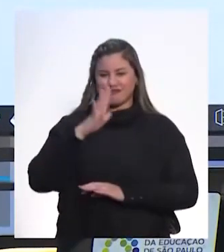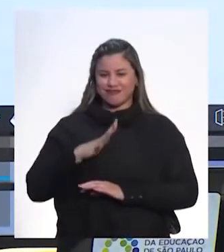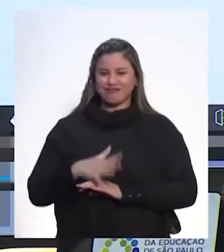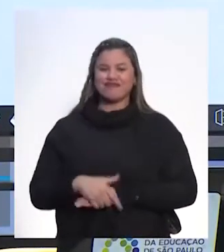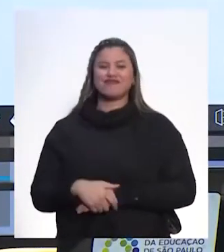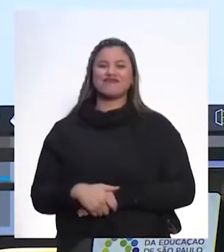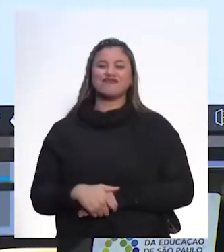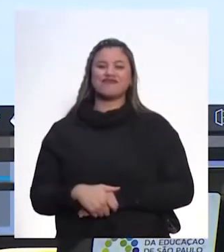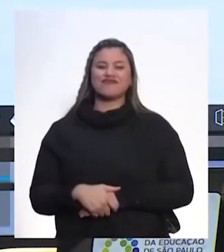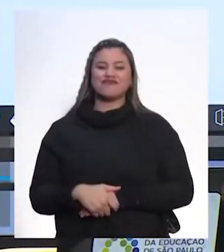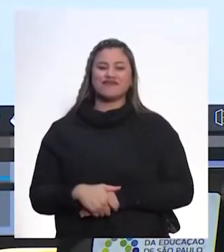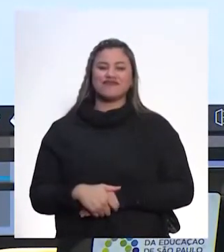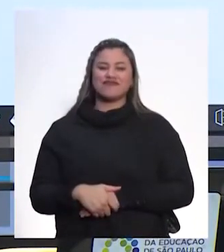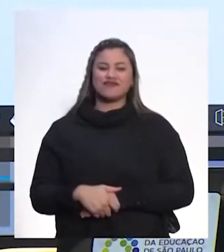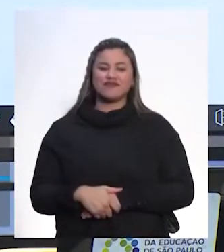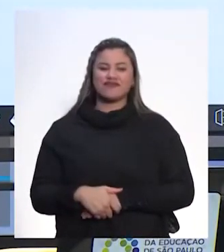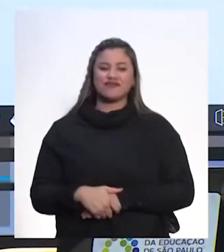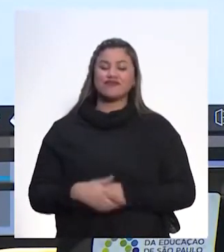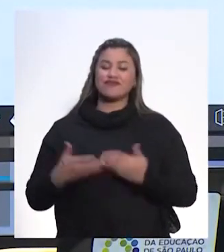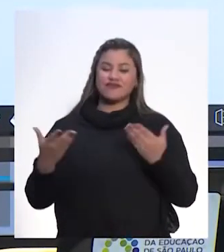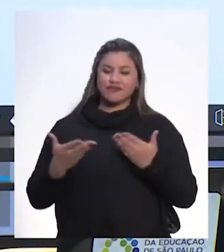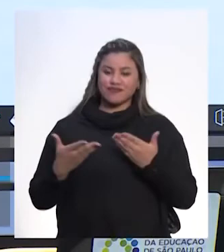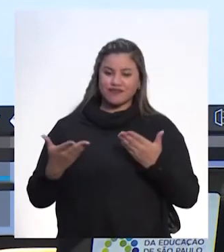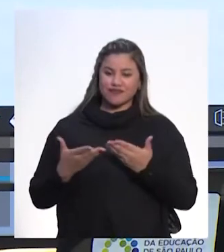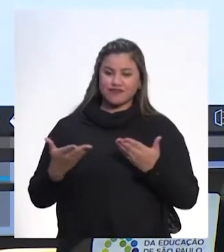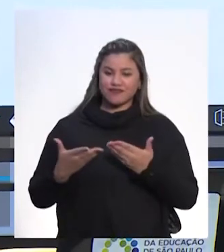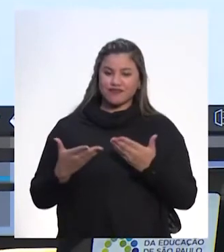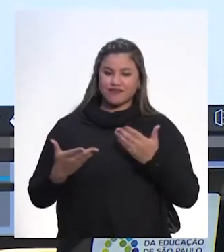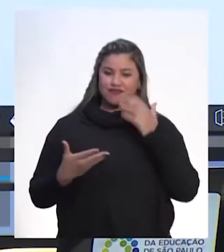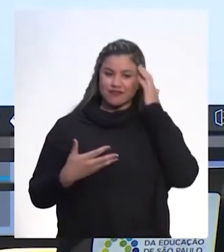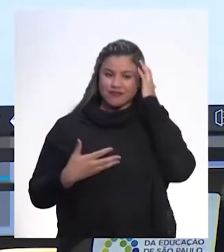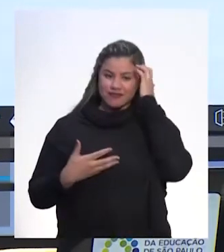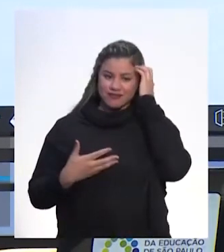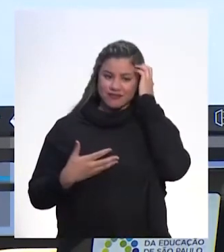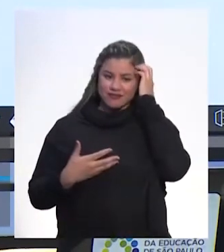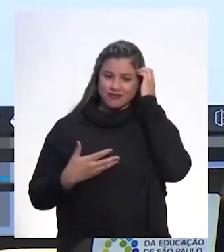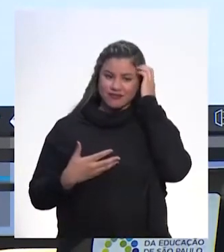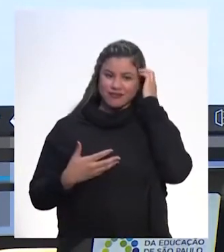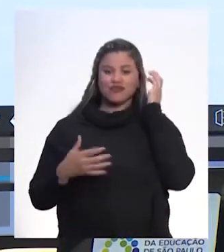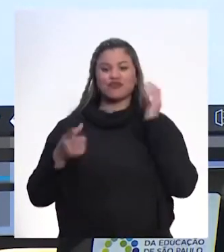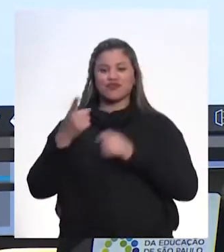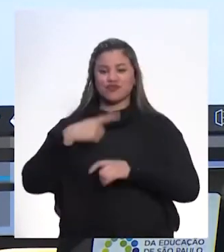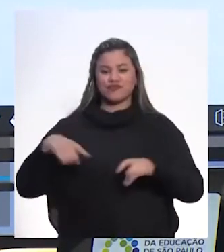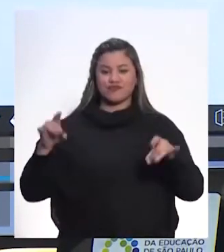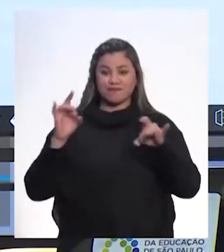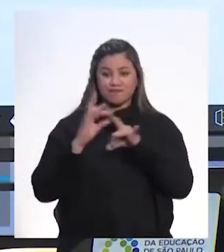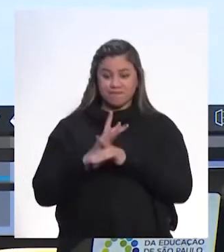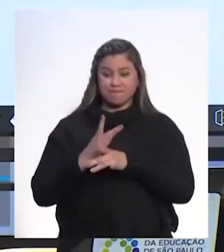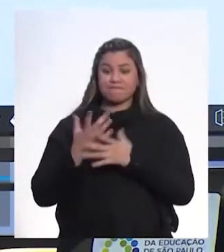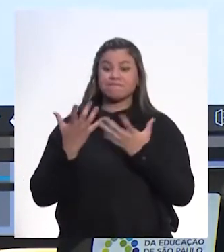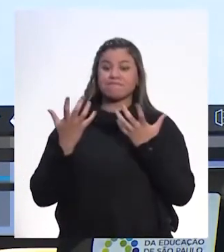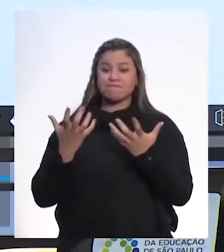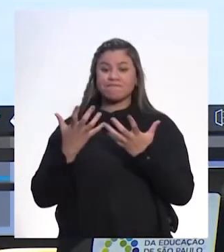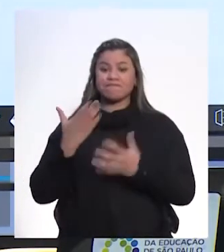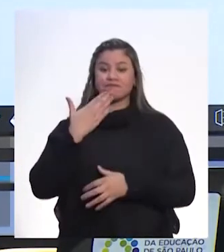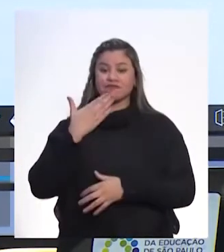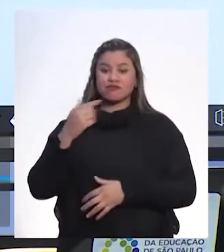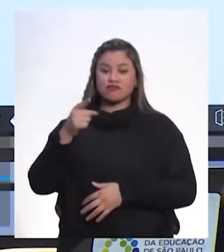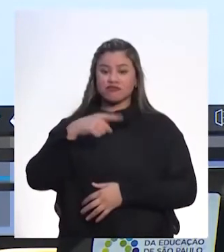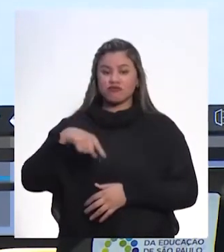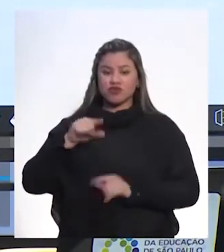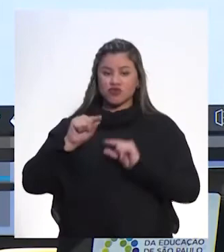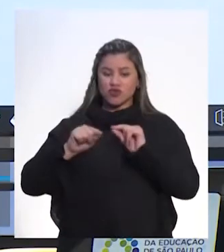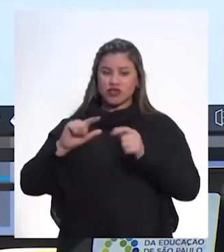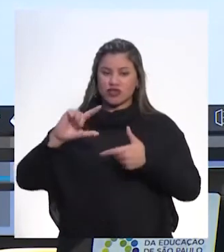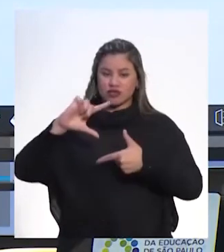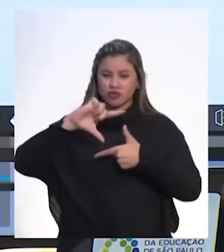só. Então, agora nós vamos, né, finalizando a nossa aula, e eu gostaria de pedir para vocês, né, vai aparecer aí o